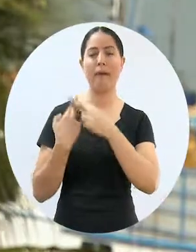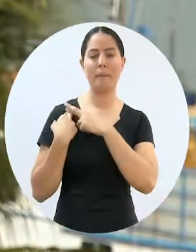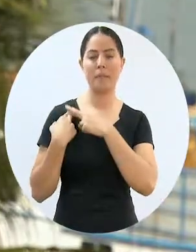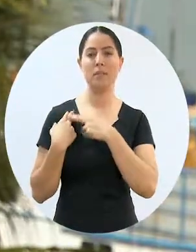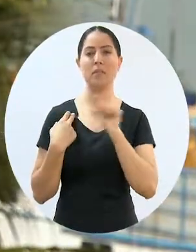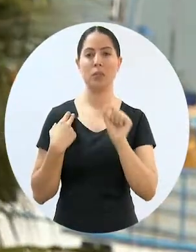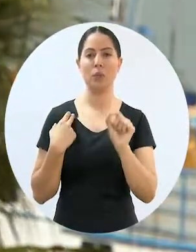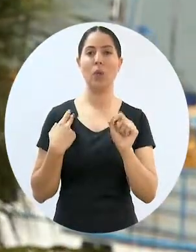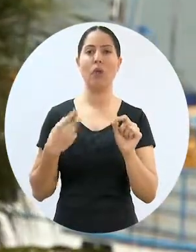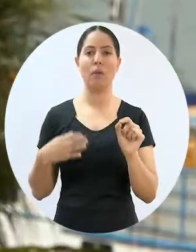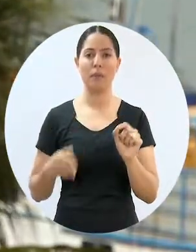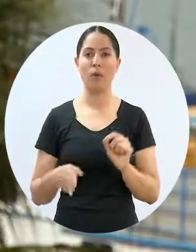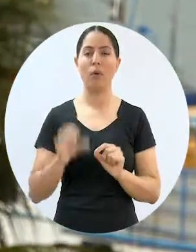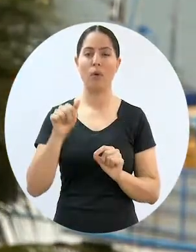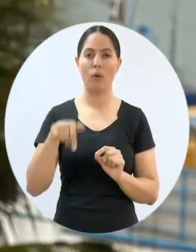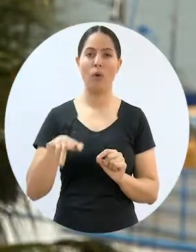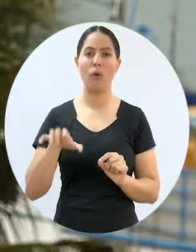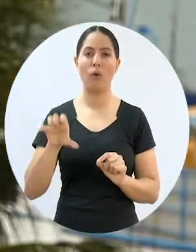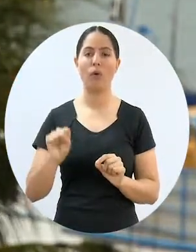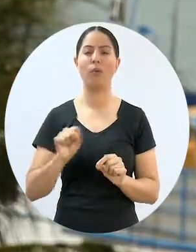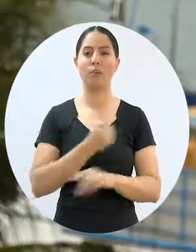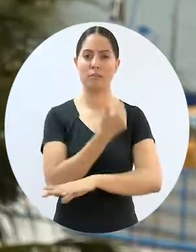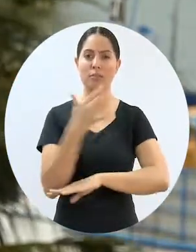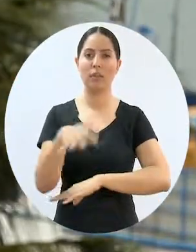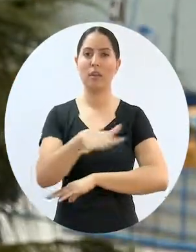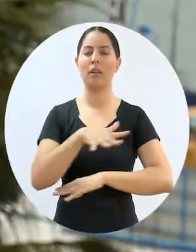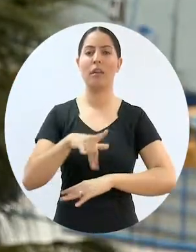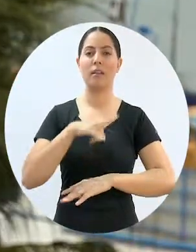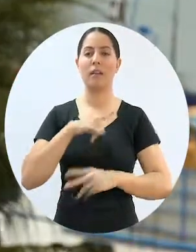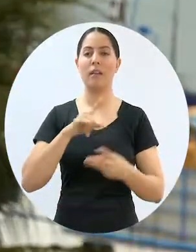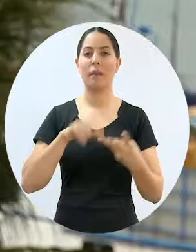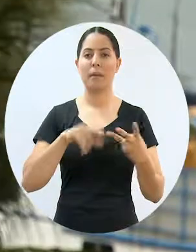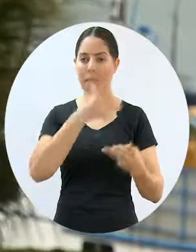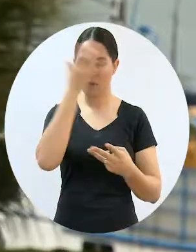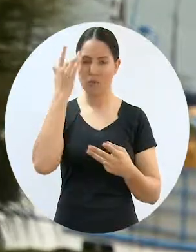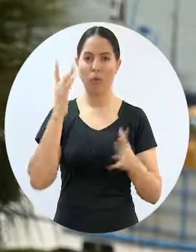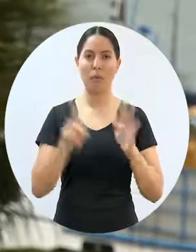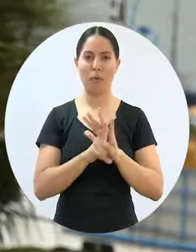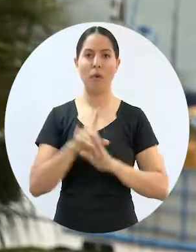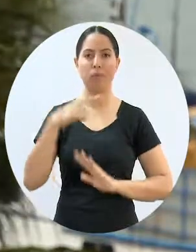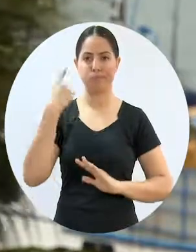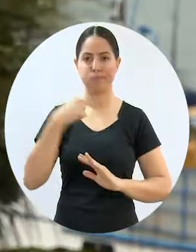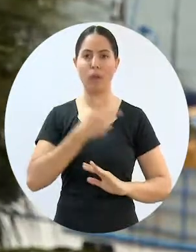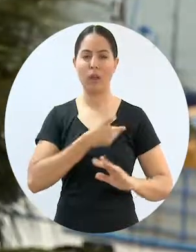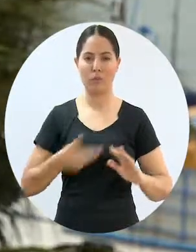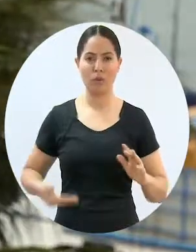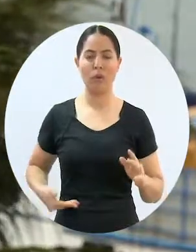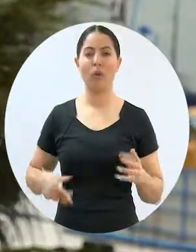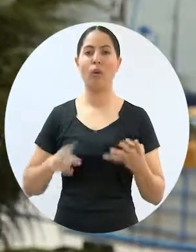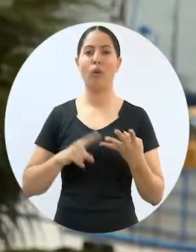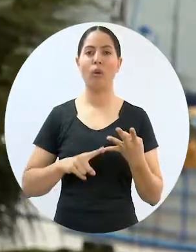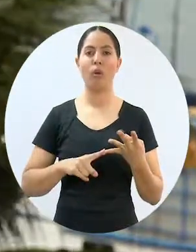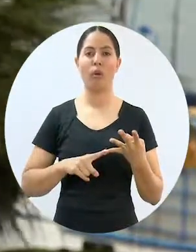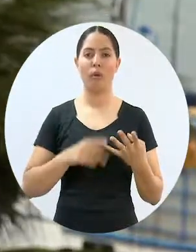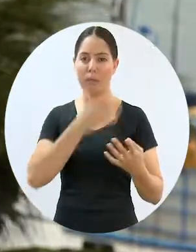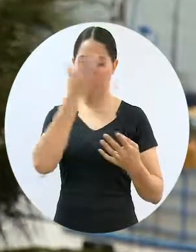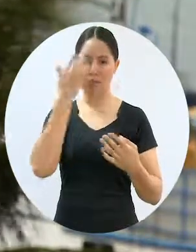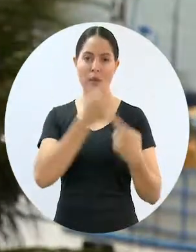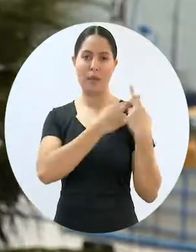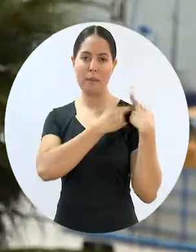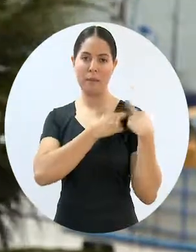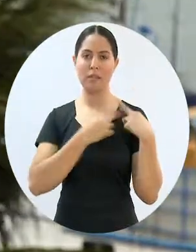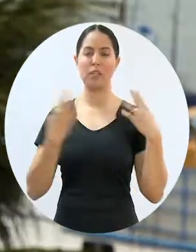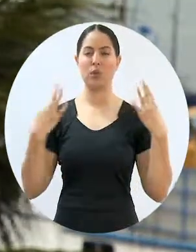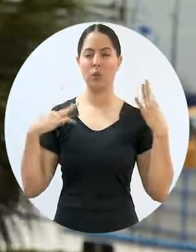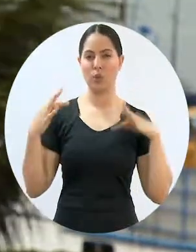pescadores, né, de ONGs ambientalistas. Nós tivemos procuradores da Fazenda Nacional, representantes do